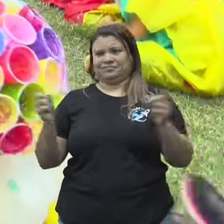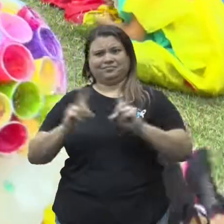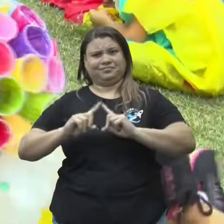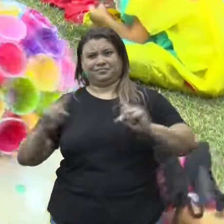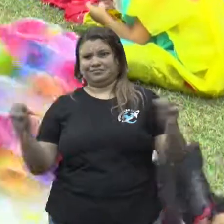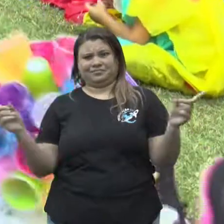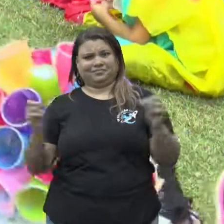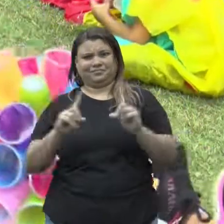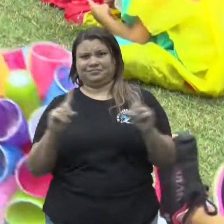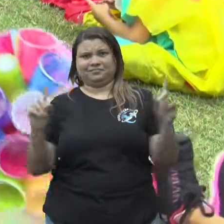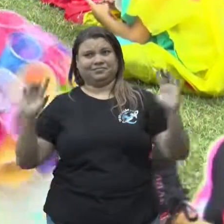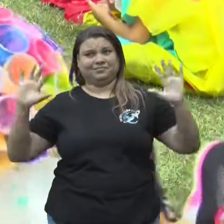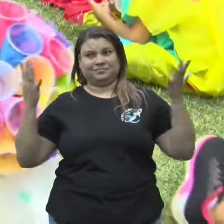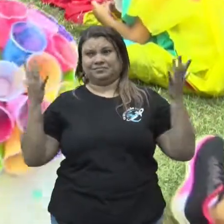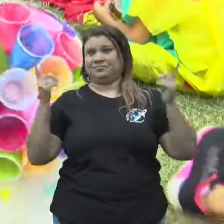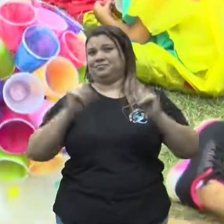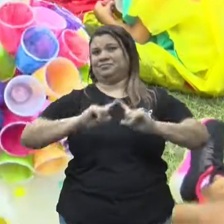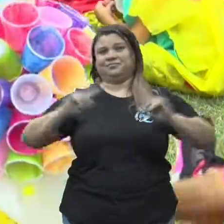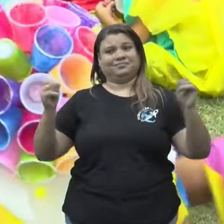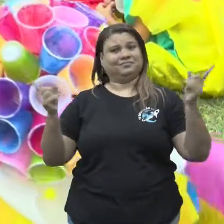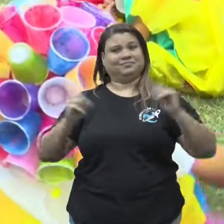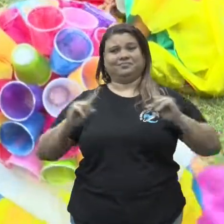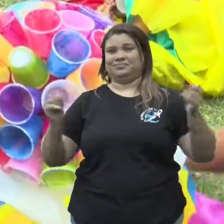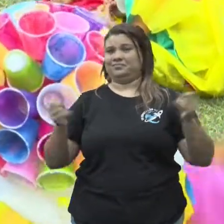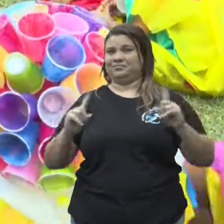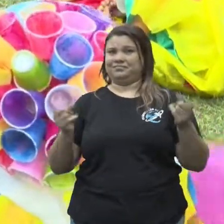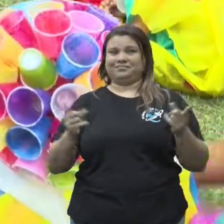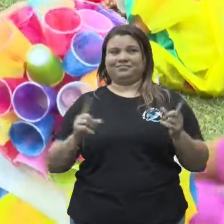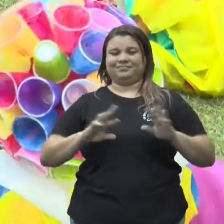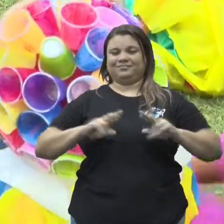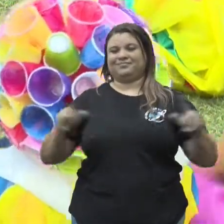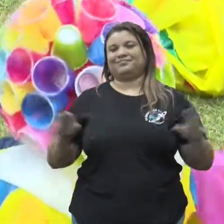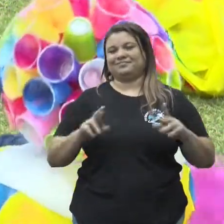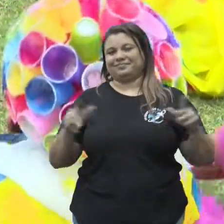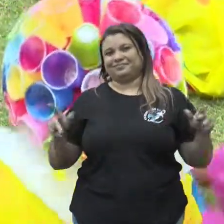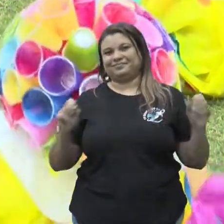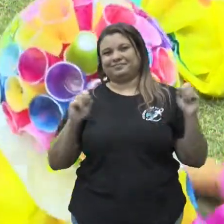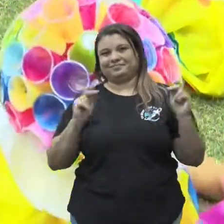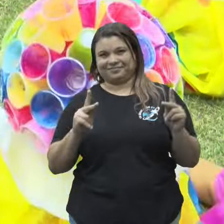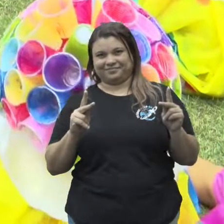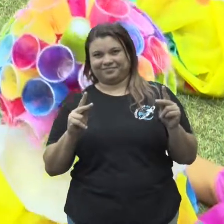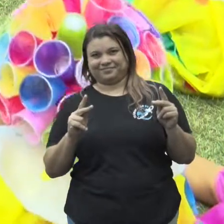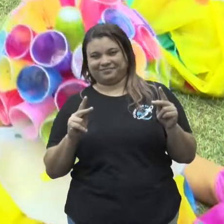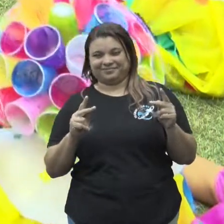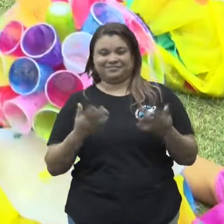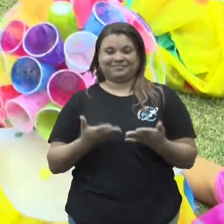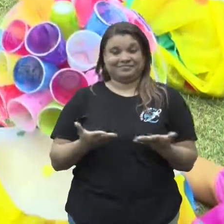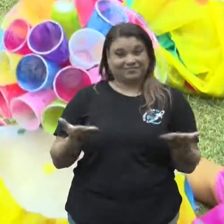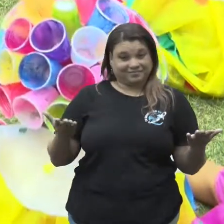comer! Ah, 5 anos! Então tá bom! Depois a gente brinca mais, combinado?